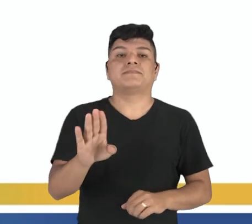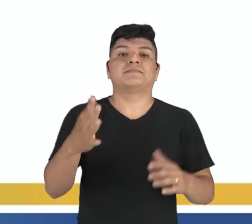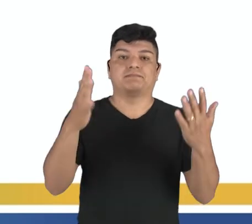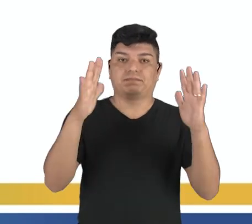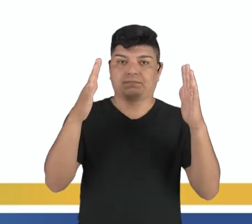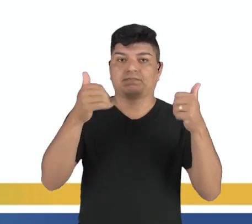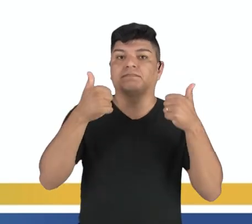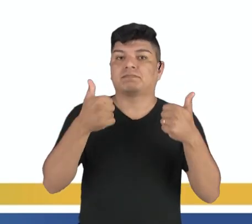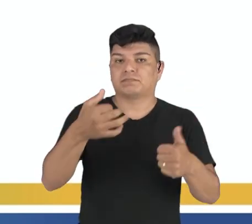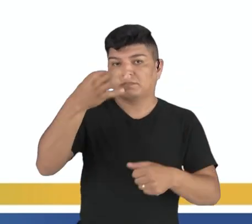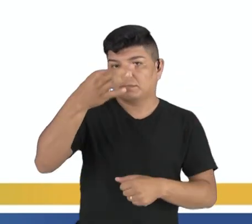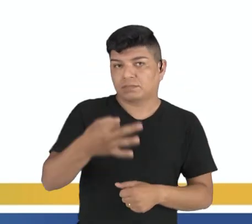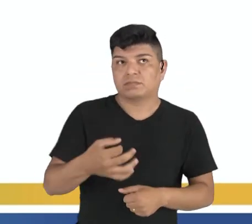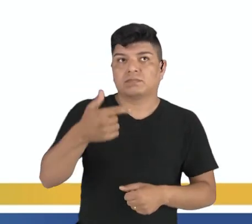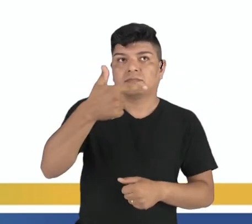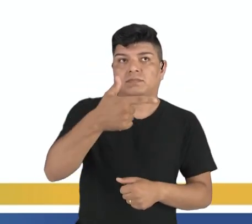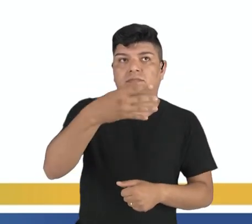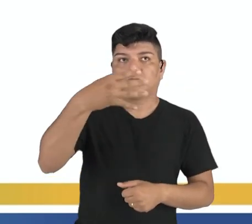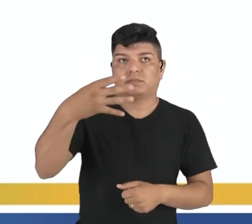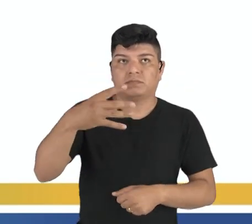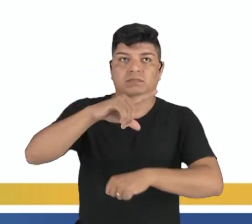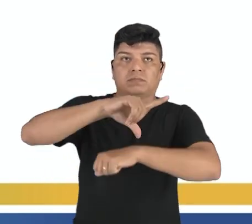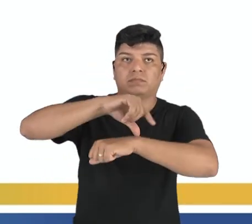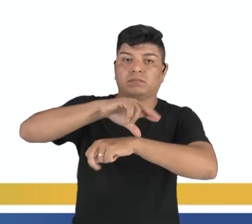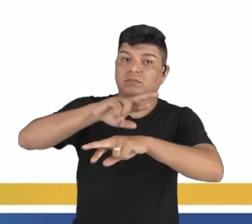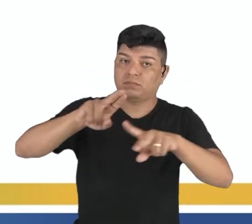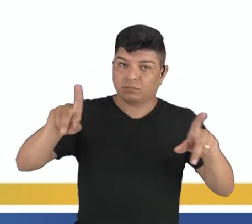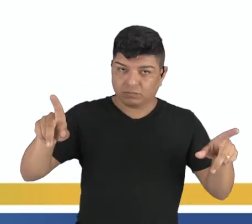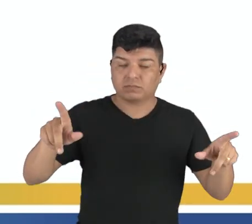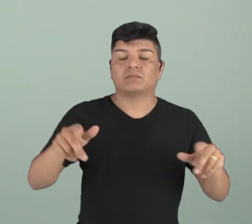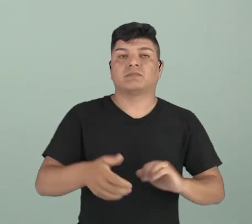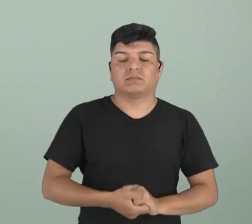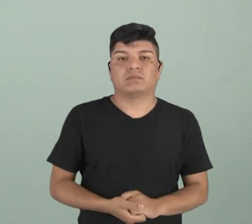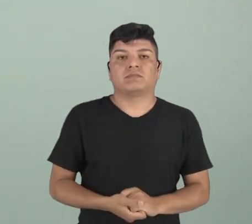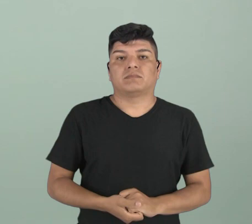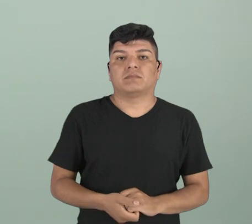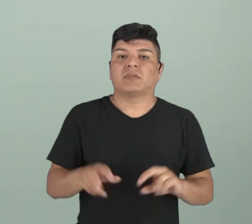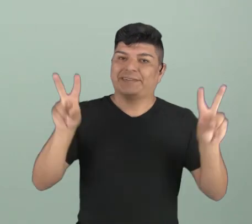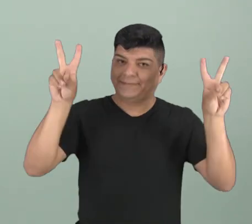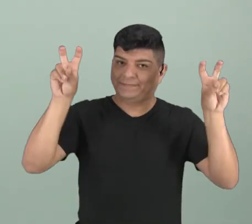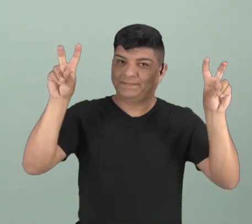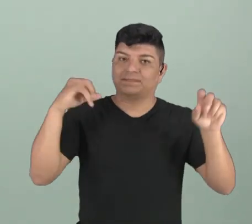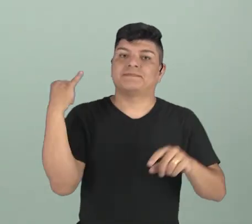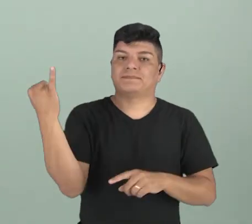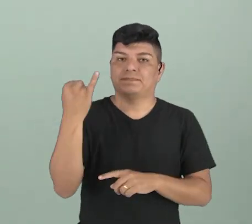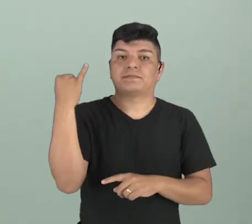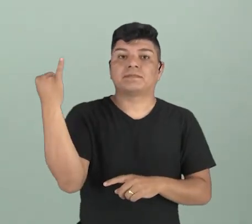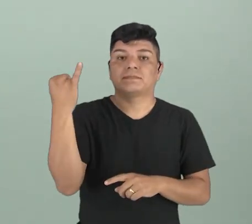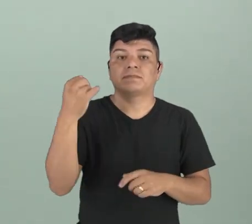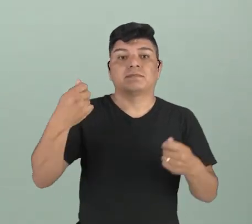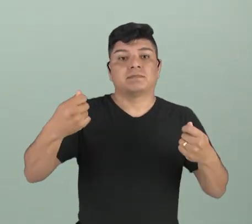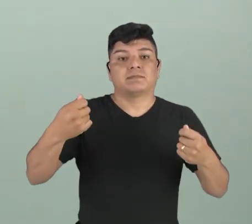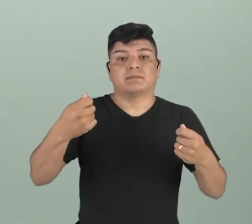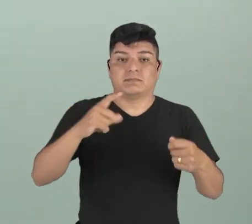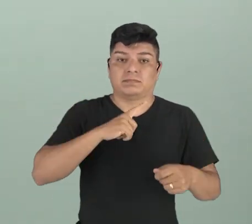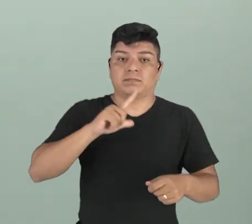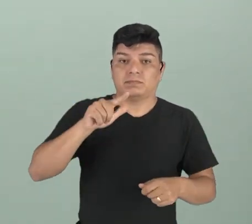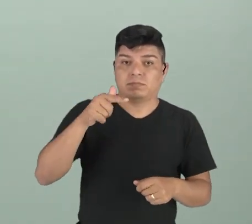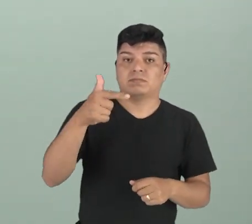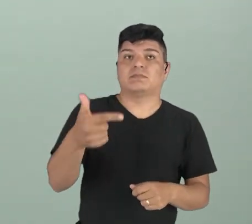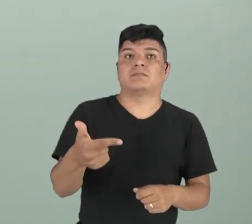está certo, 24 fusos horários distintos. Então é um assunto bastante interessante. Existem